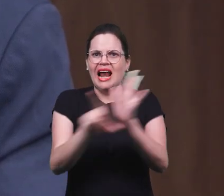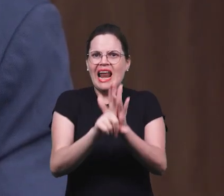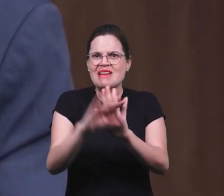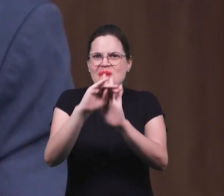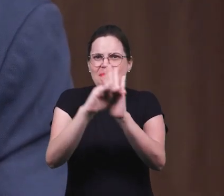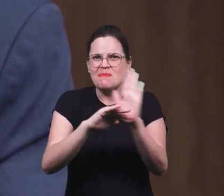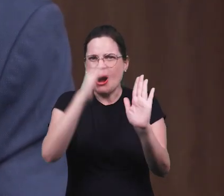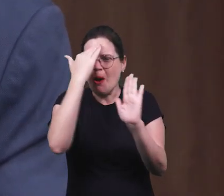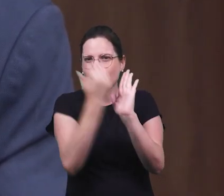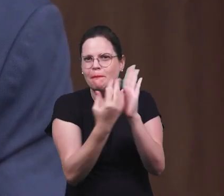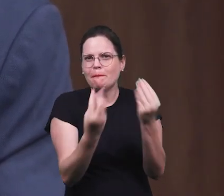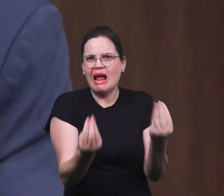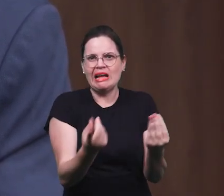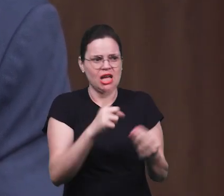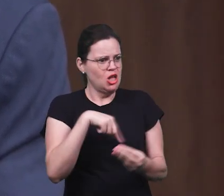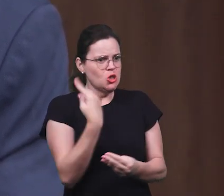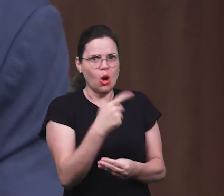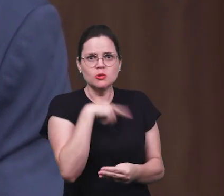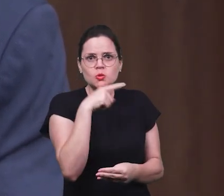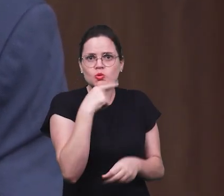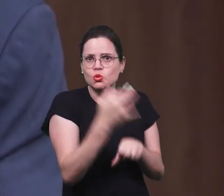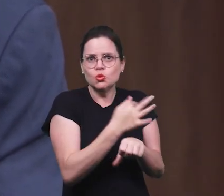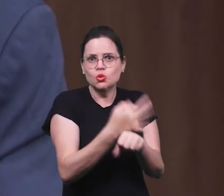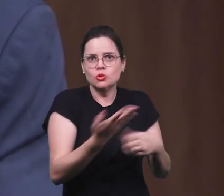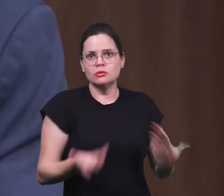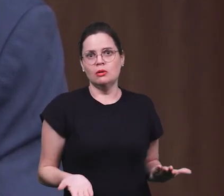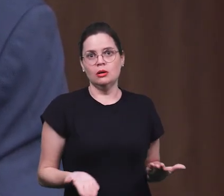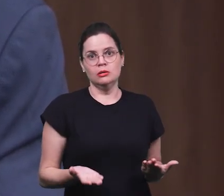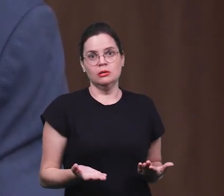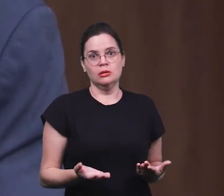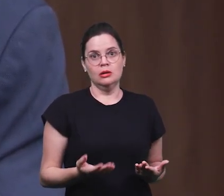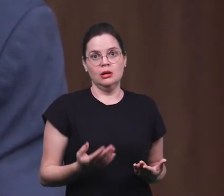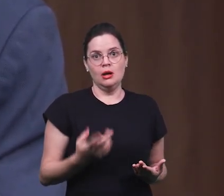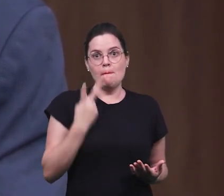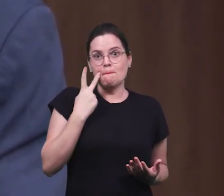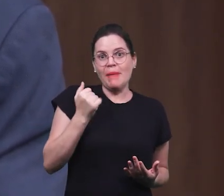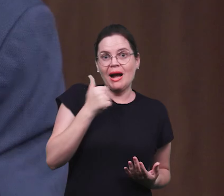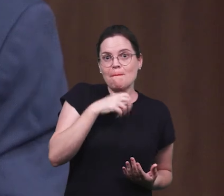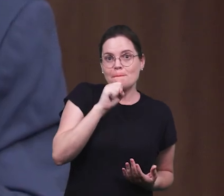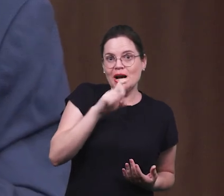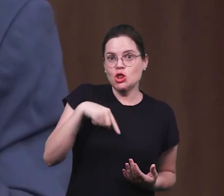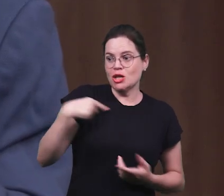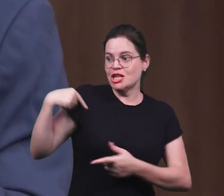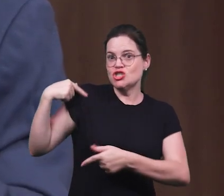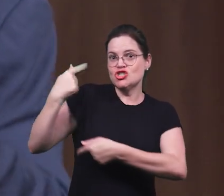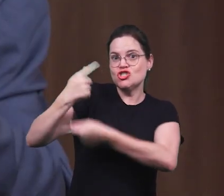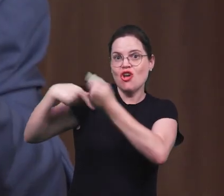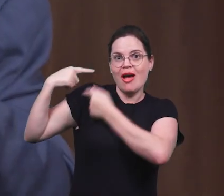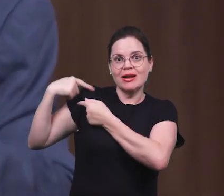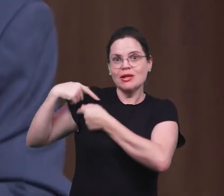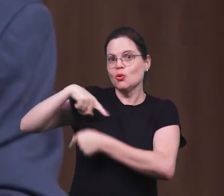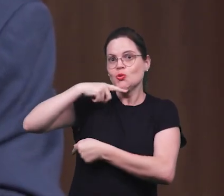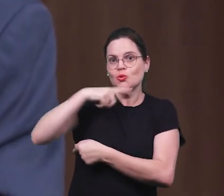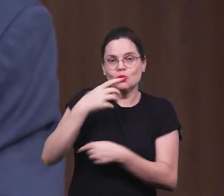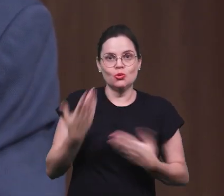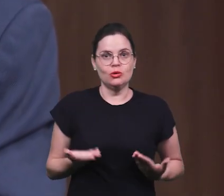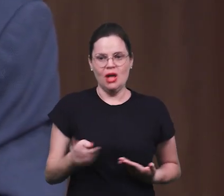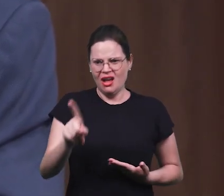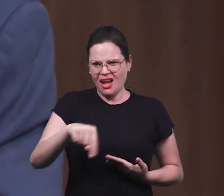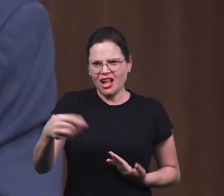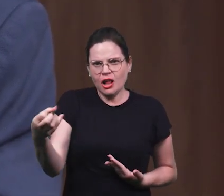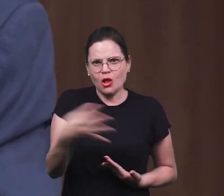coisa que ninguém consegue cumprir a lei. Pedro falou, nem nossos pais conseguiram cumprir isso. Agora você quer impor sobre os que estão chegando novos na